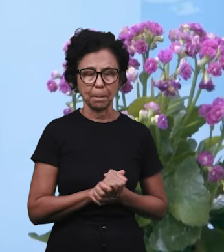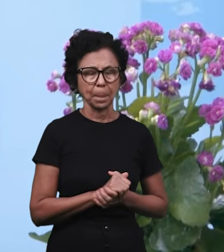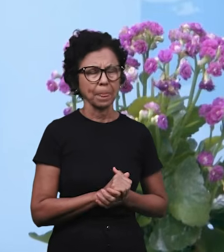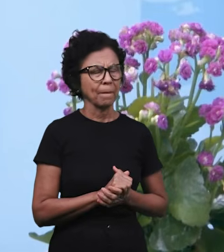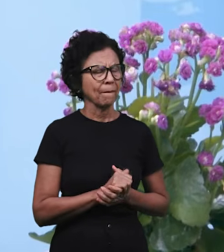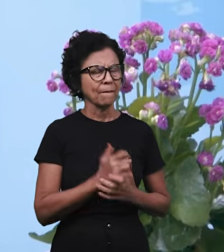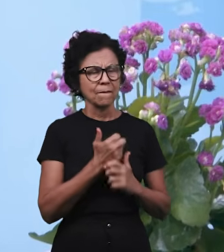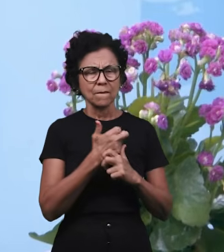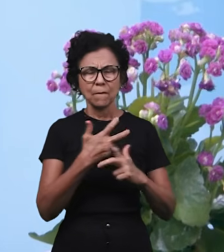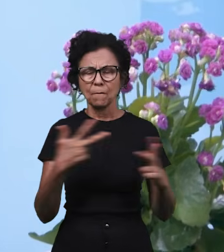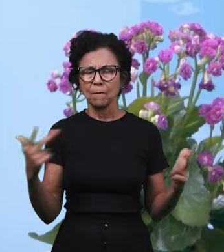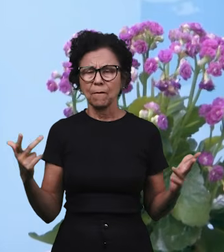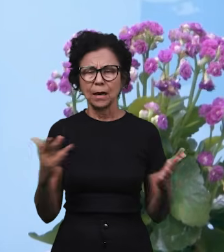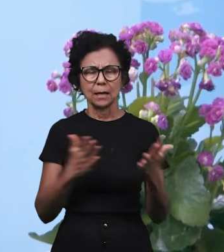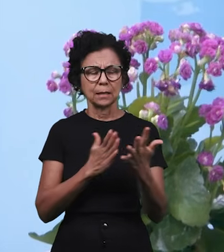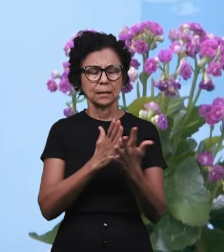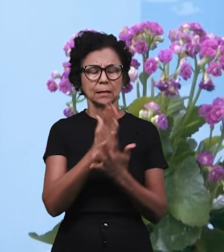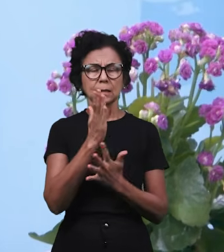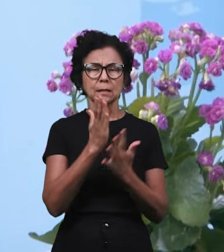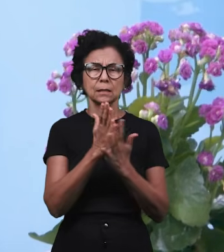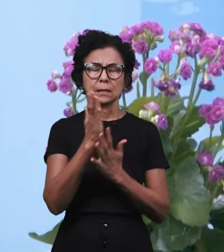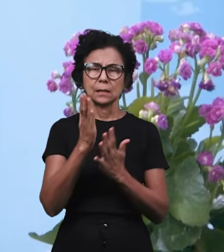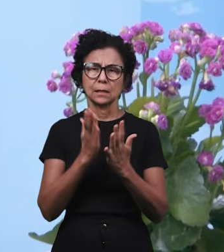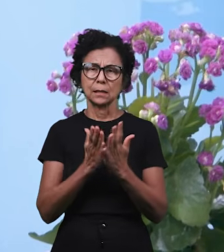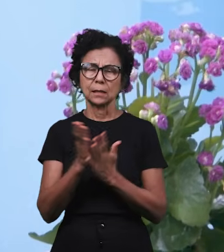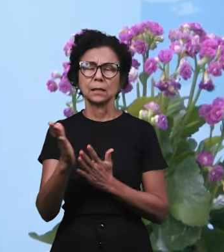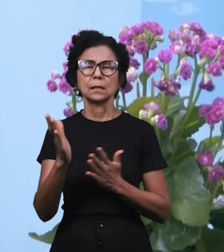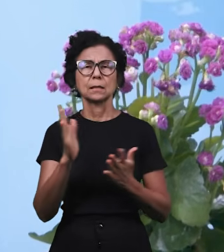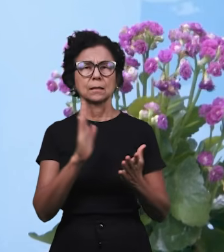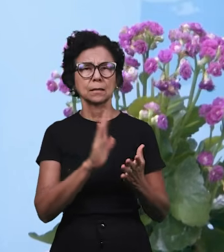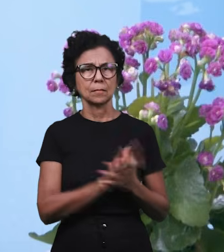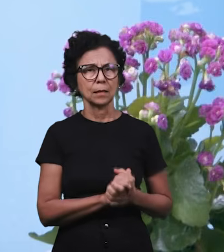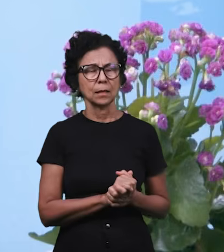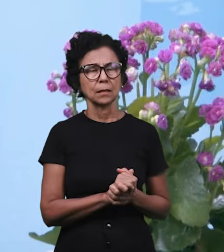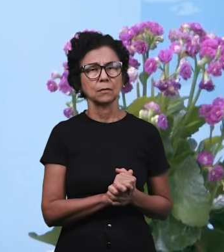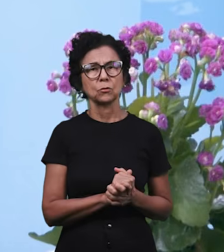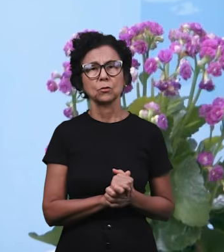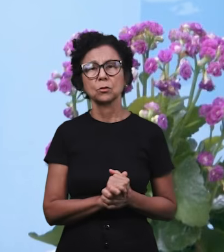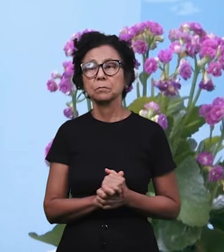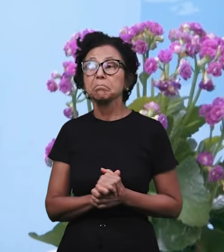vários pensamentos, várias literaturas. E aí cada um